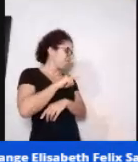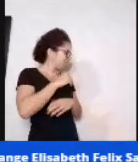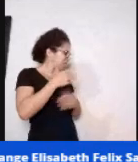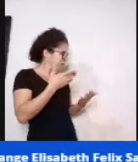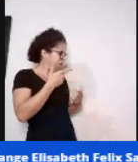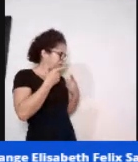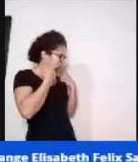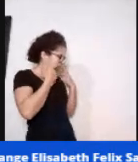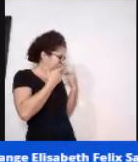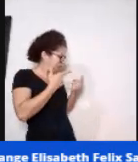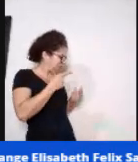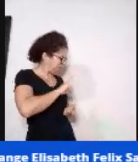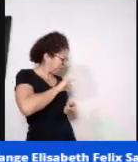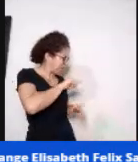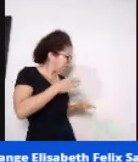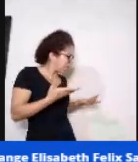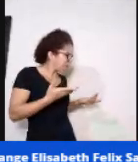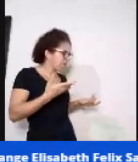não é assim.